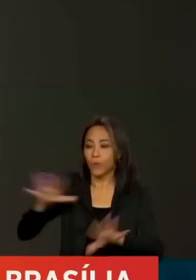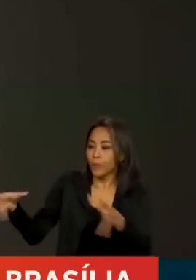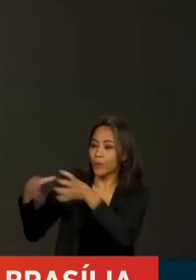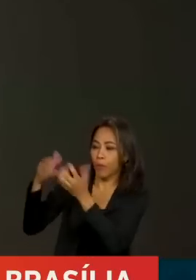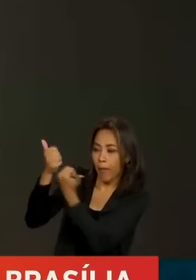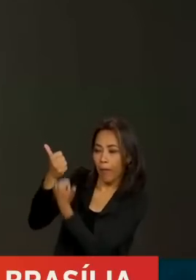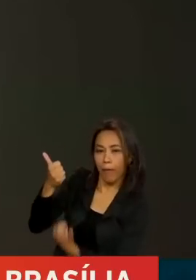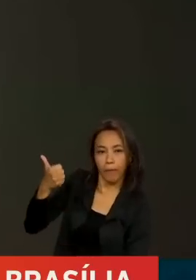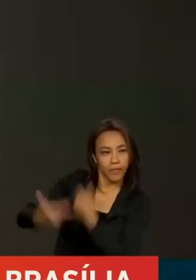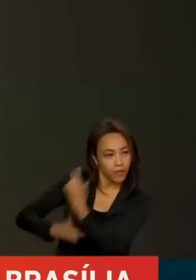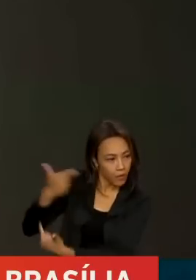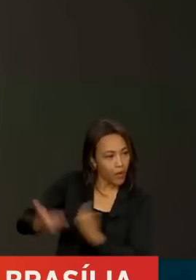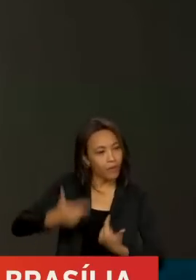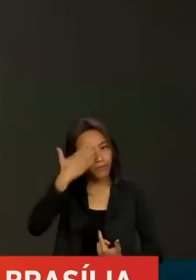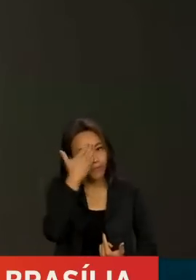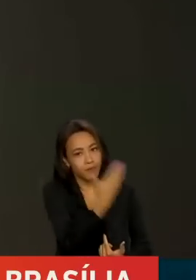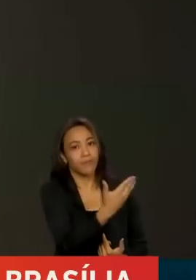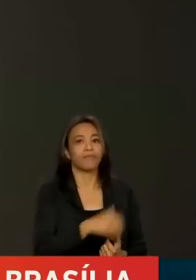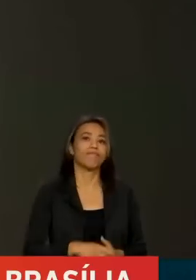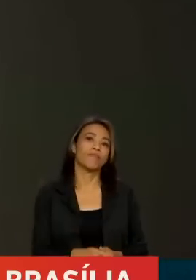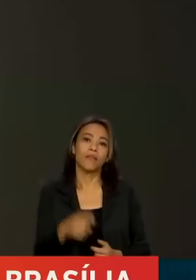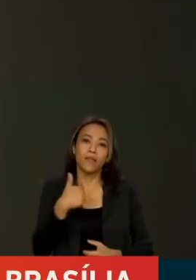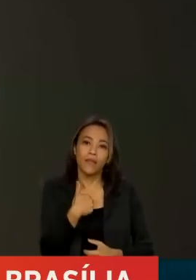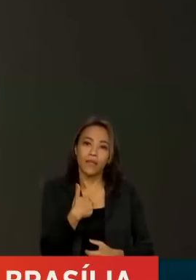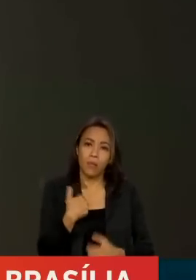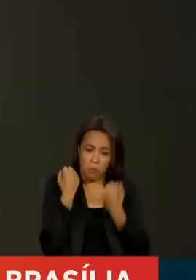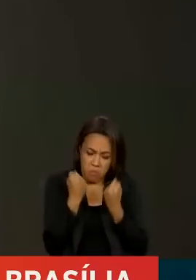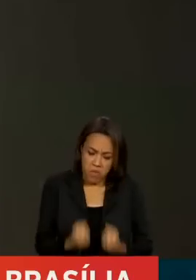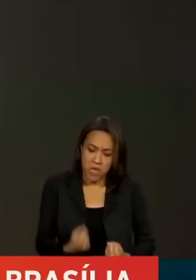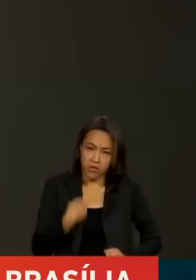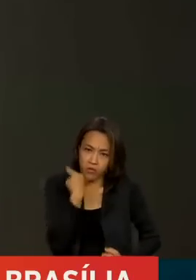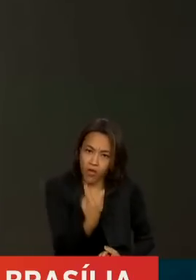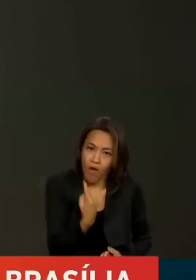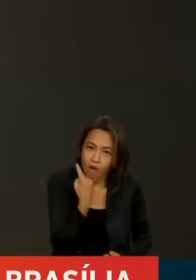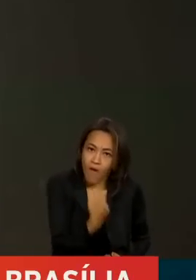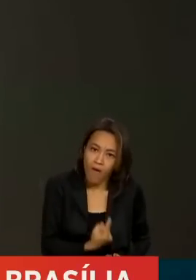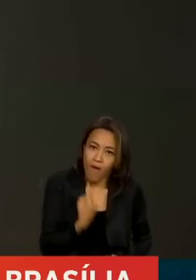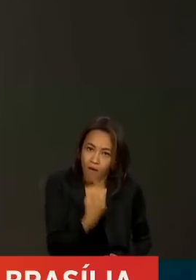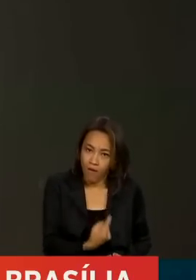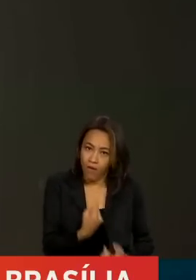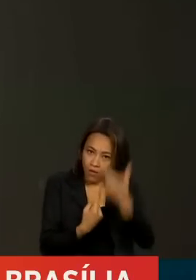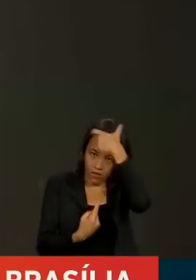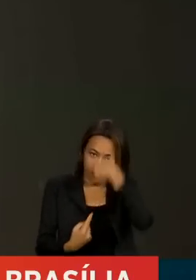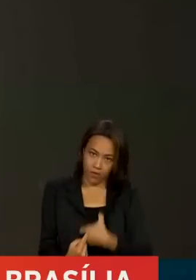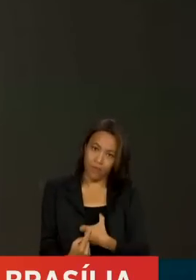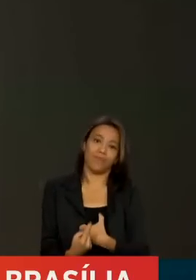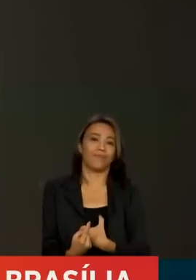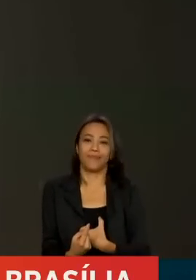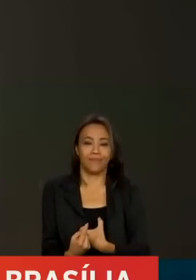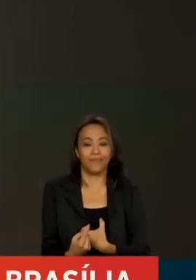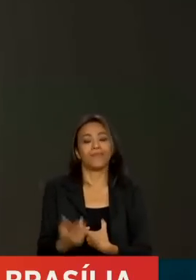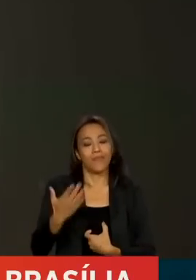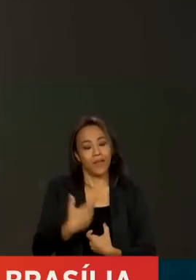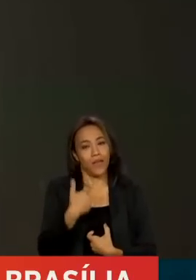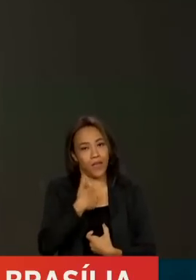é quero destacar que não carregarei o peso dessa missão solitariamente sobre os meus próprios ombros a